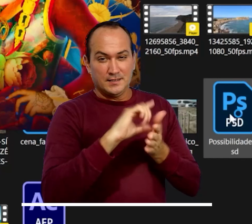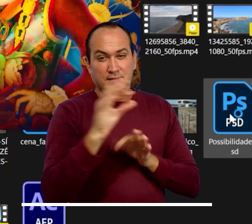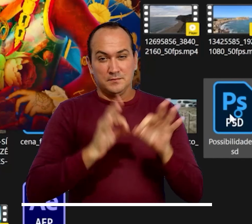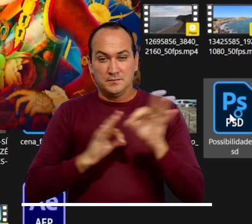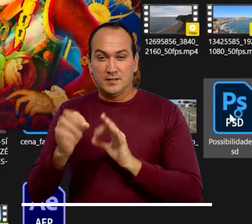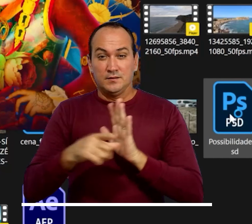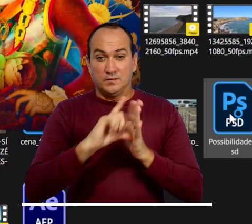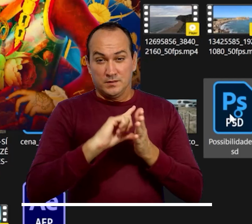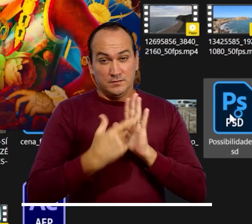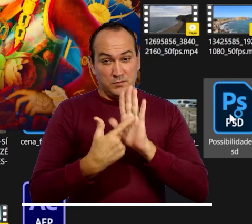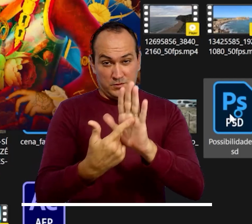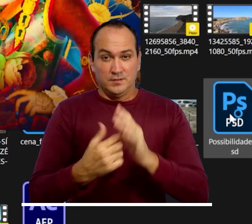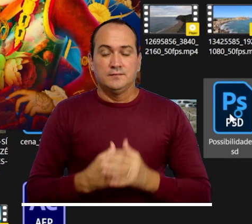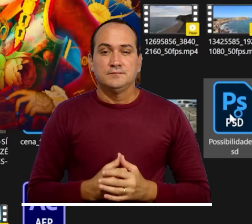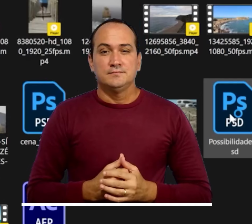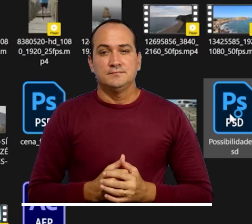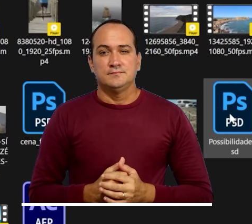mostrar para vocês.